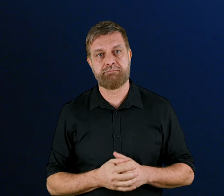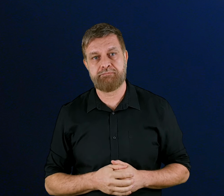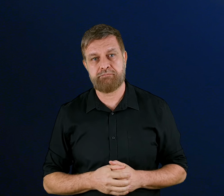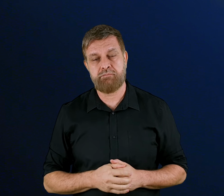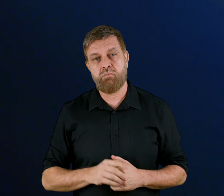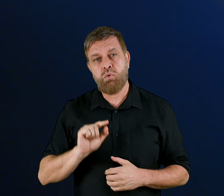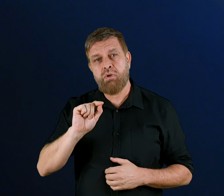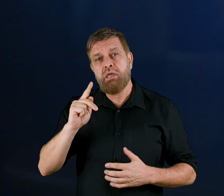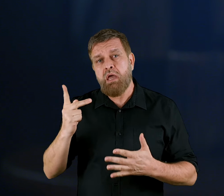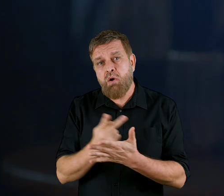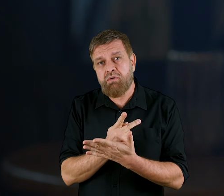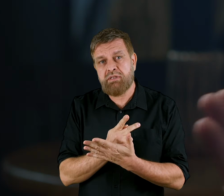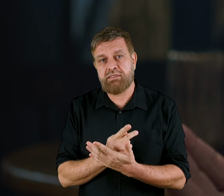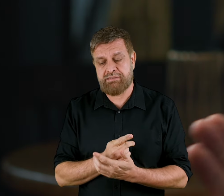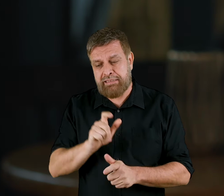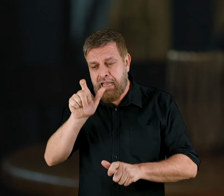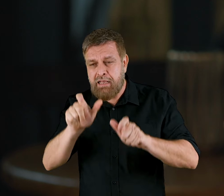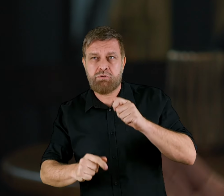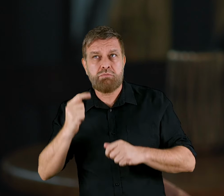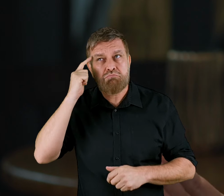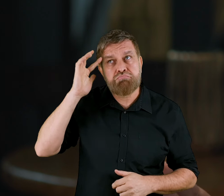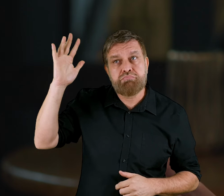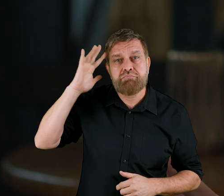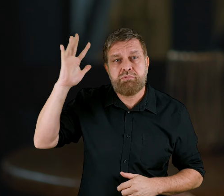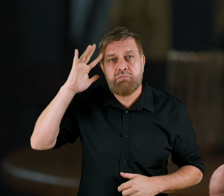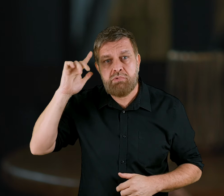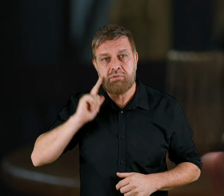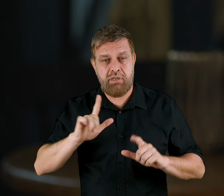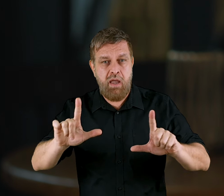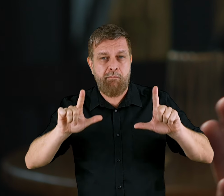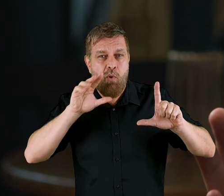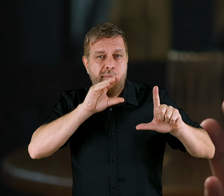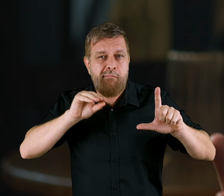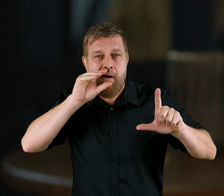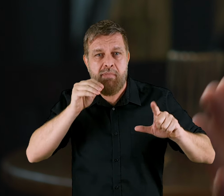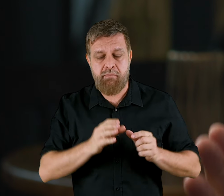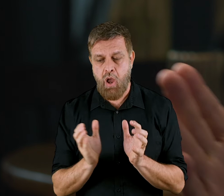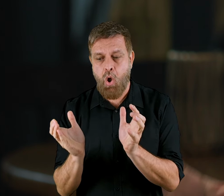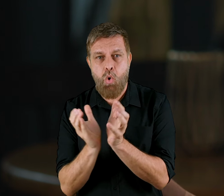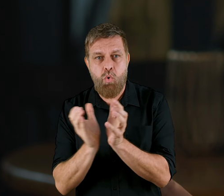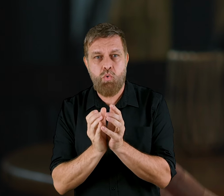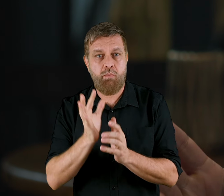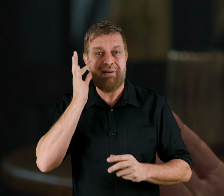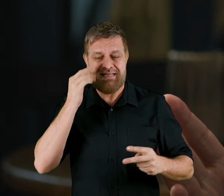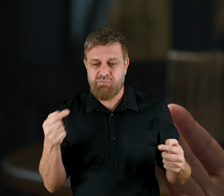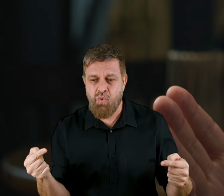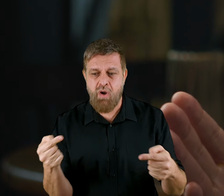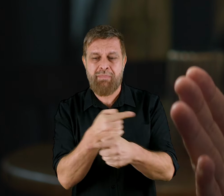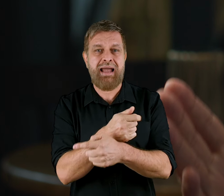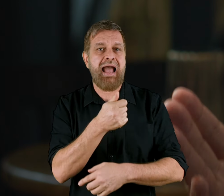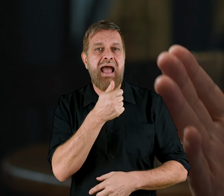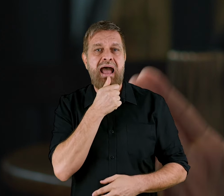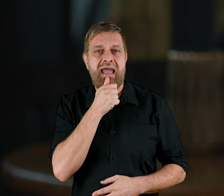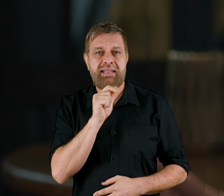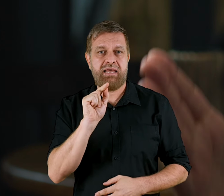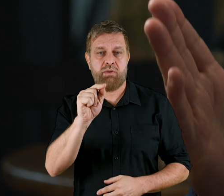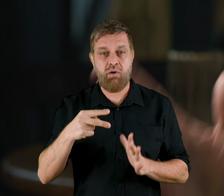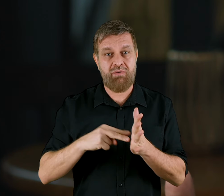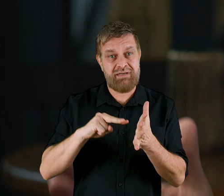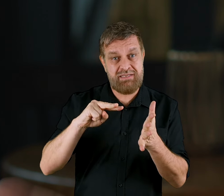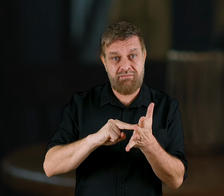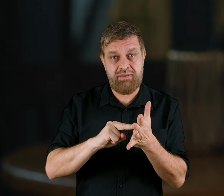Porém, esses autores, esse lugar de passagem, né, que é considerado o anti-humanismo, ainda não é o que vem a se